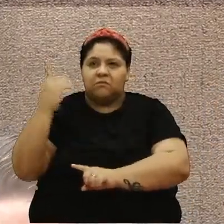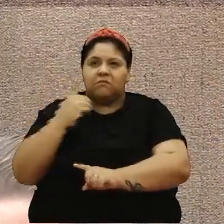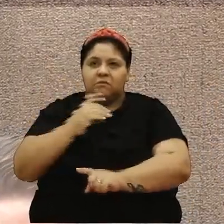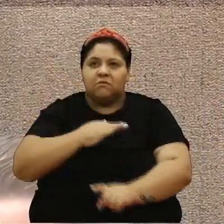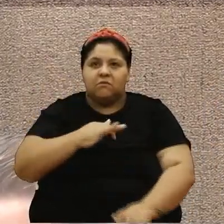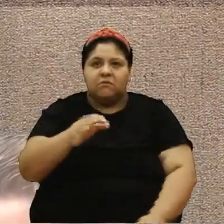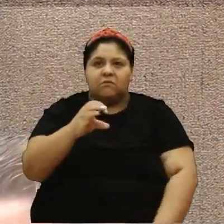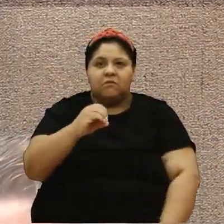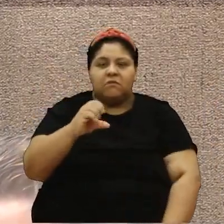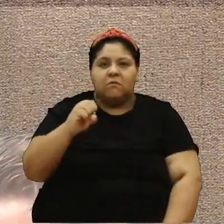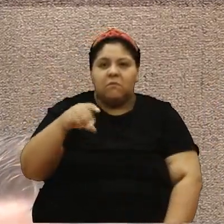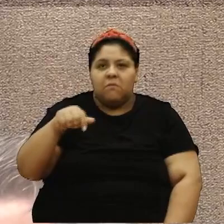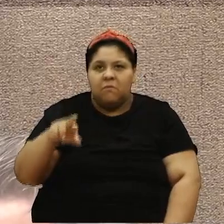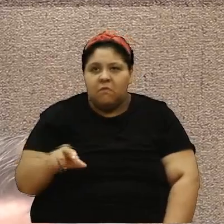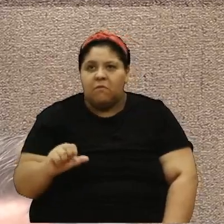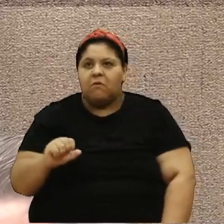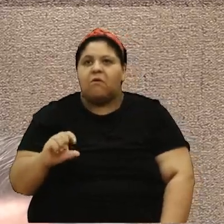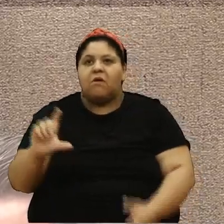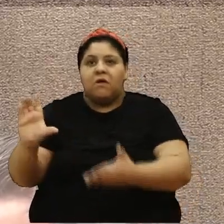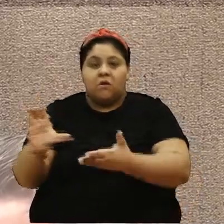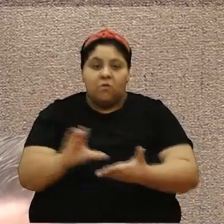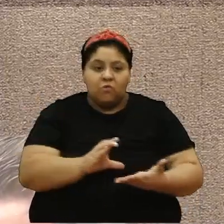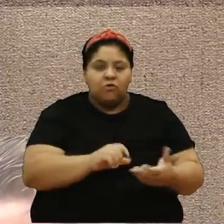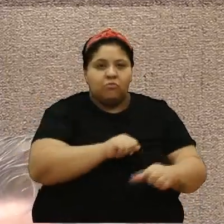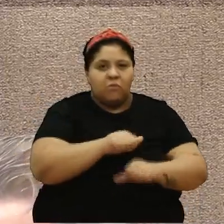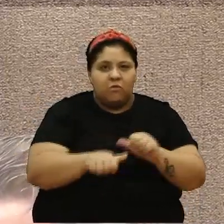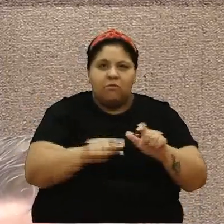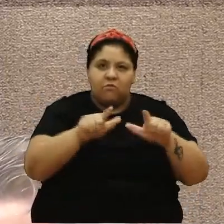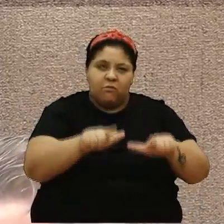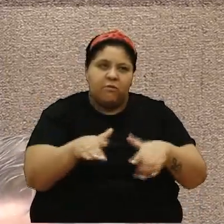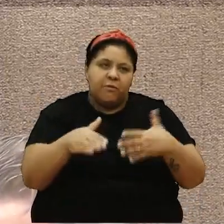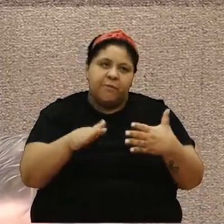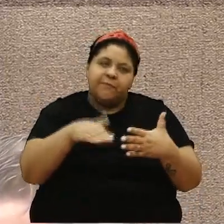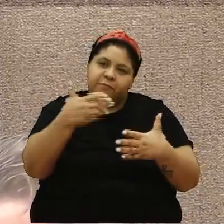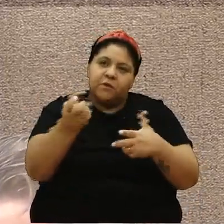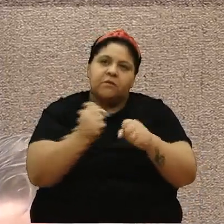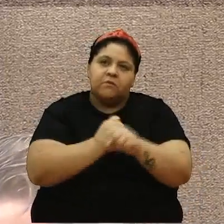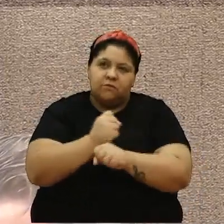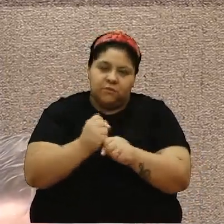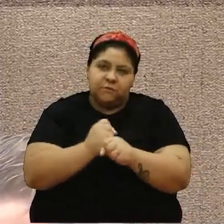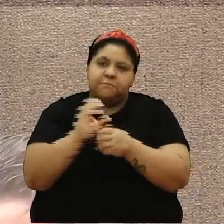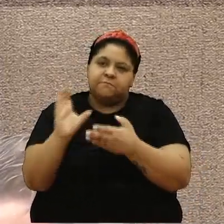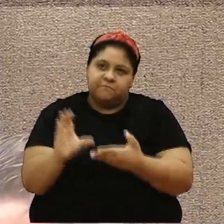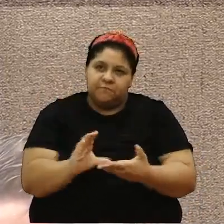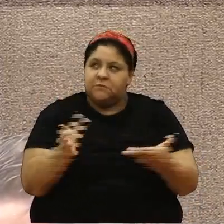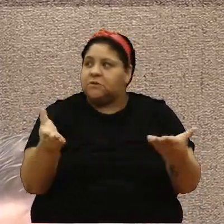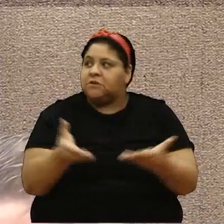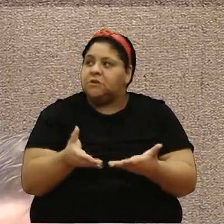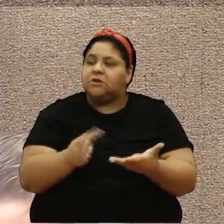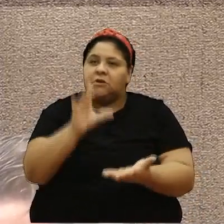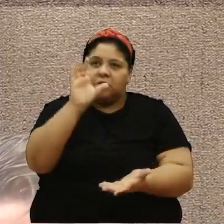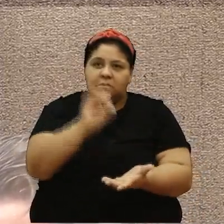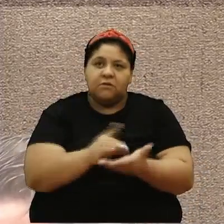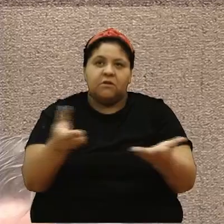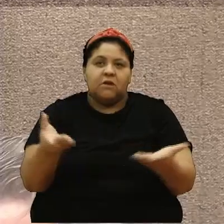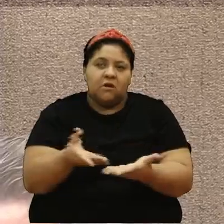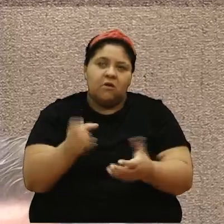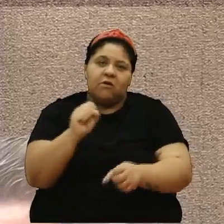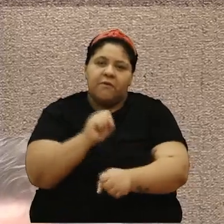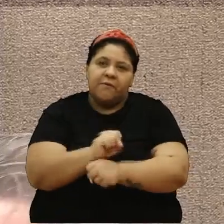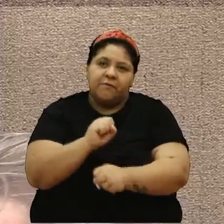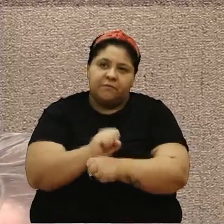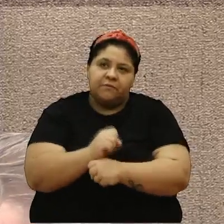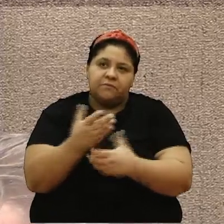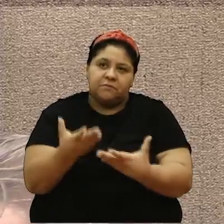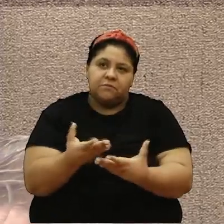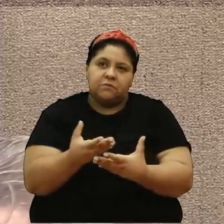Terra recursos para a revitalização desse espaço. Então, possivelmente, no próximo ano virão esses recursos, já confirmado por ele. Agora aguarda, obviamente, a